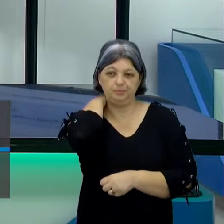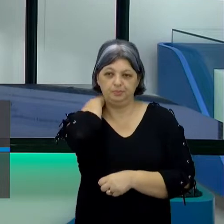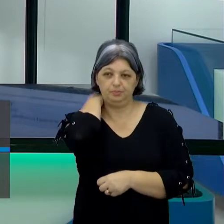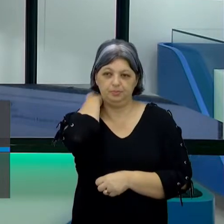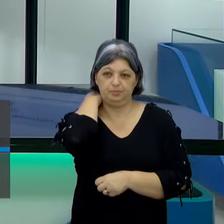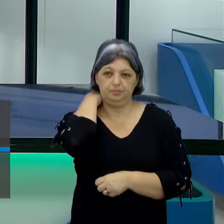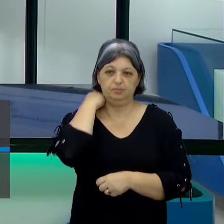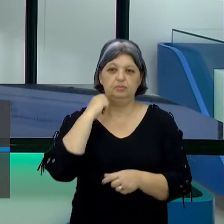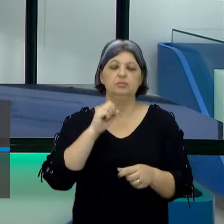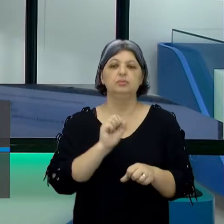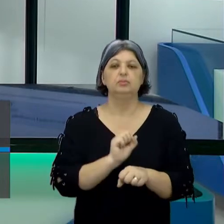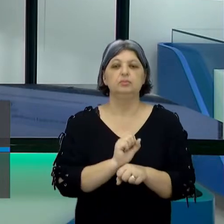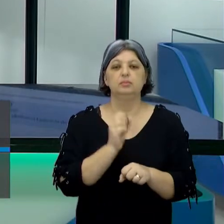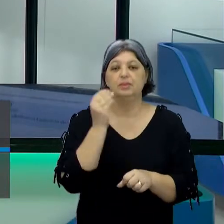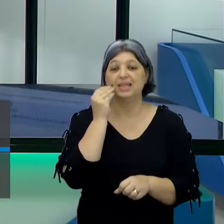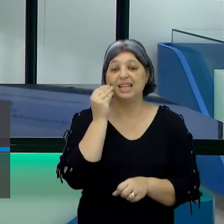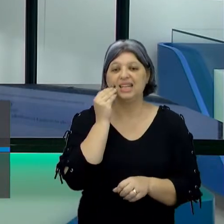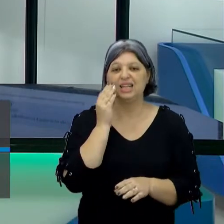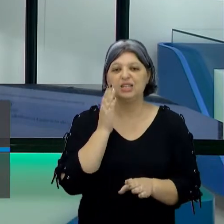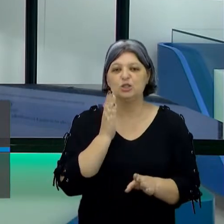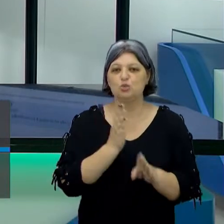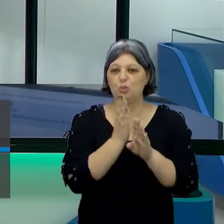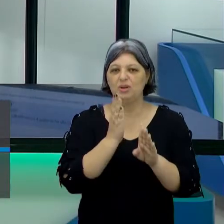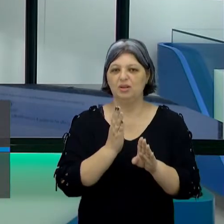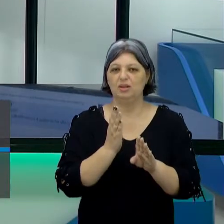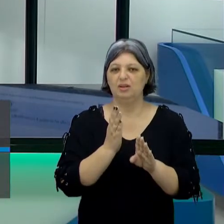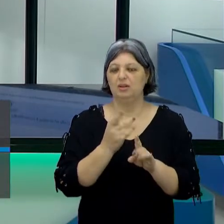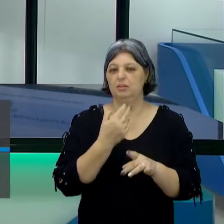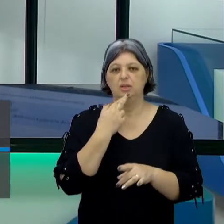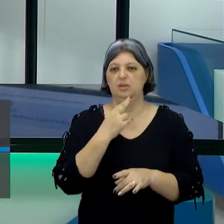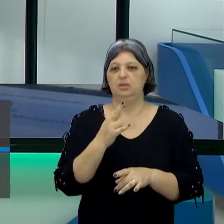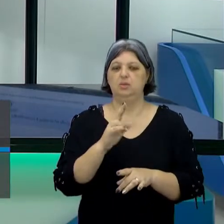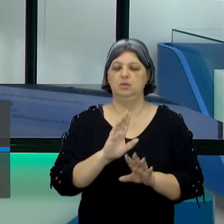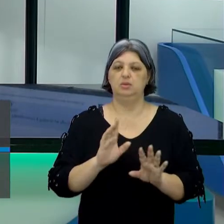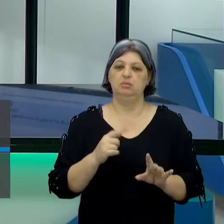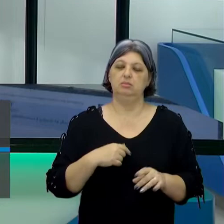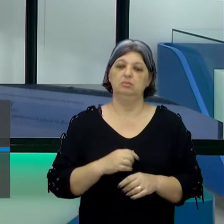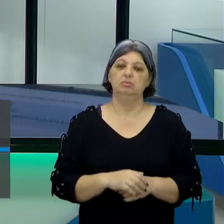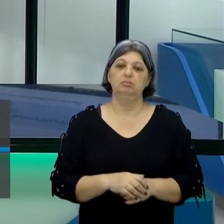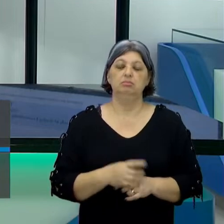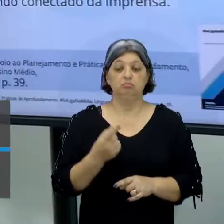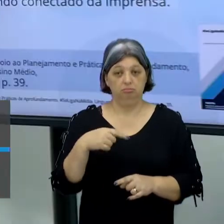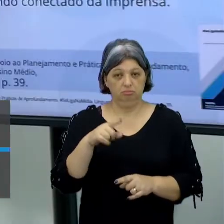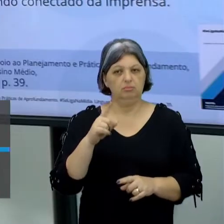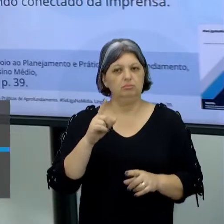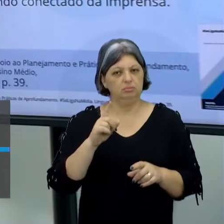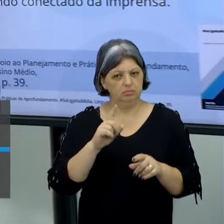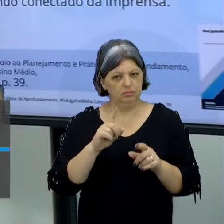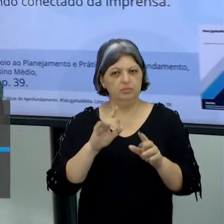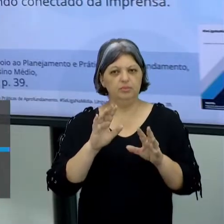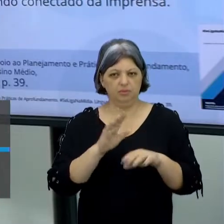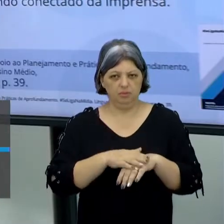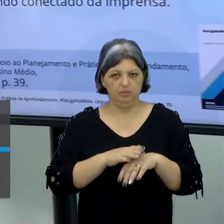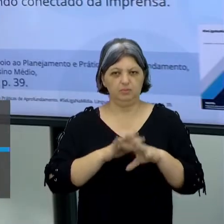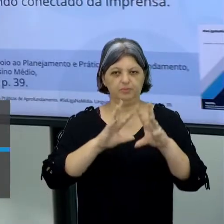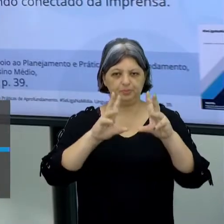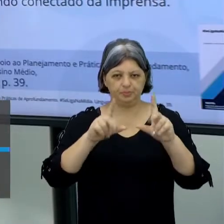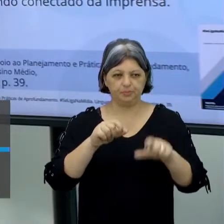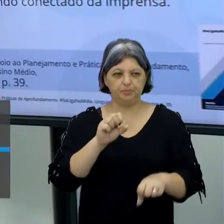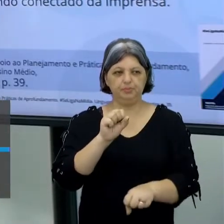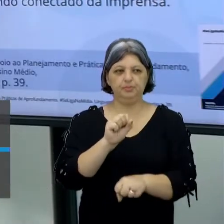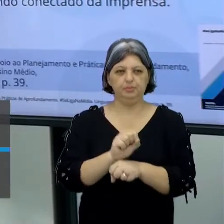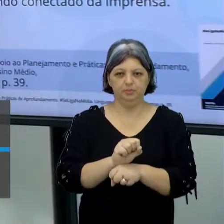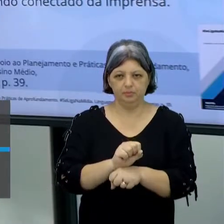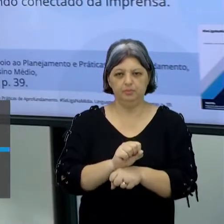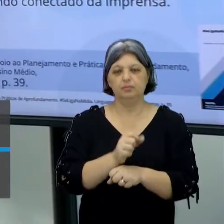na sala o que era. Você não dava a resposta. Isso, se eles fizeram tudo direitinho, eles pausaram à medida que eu fui